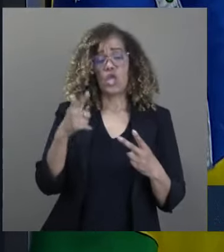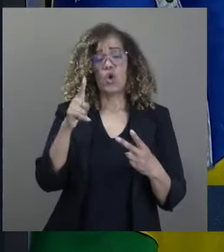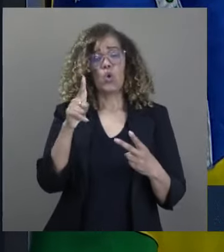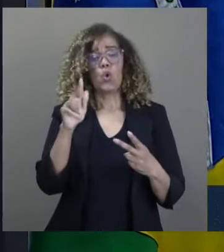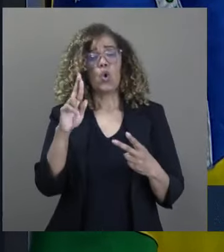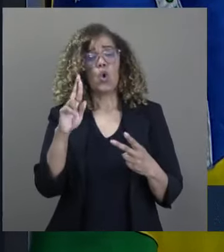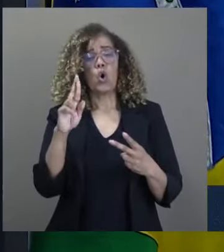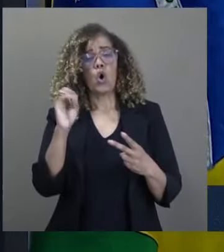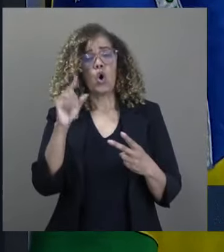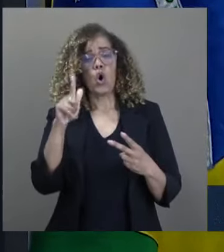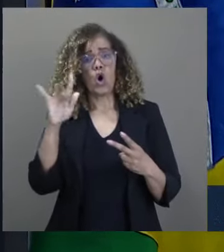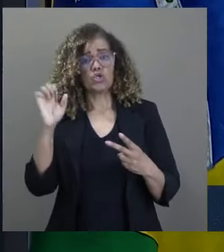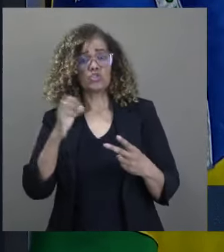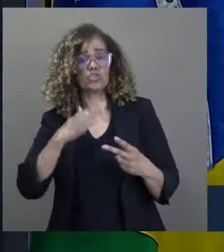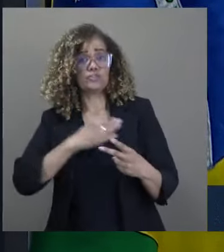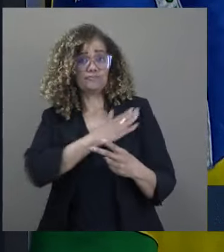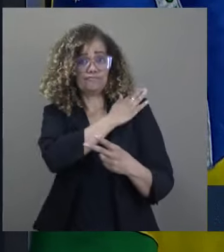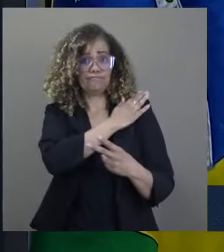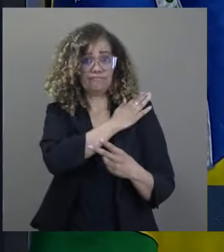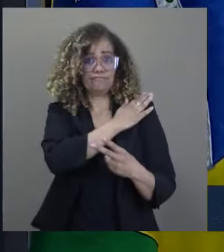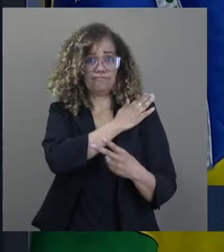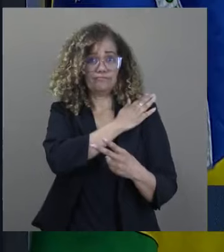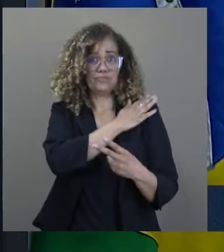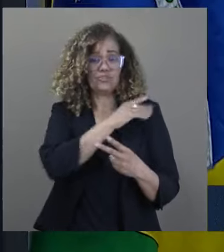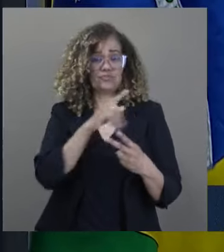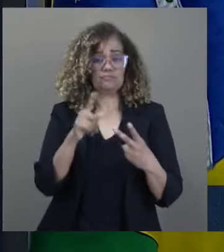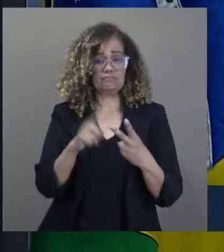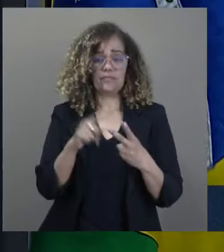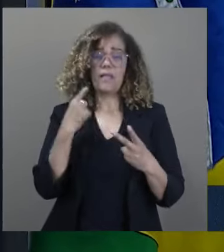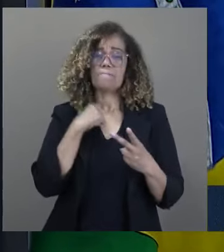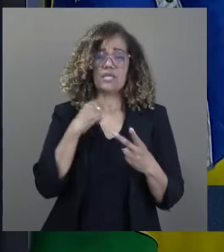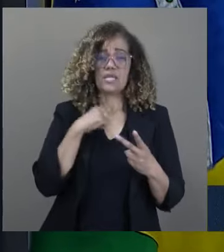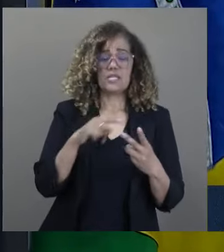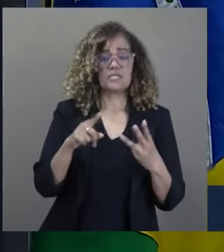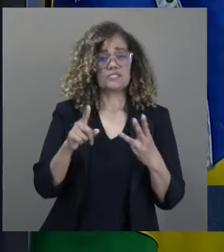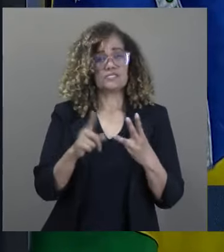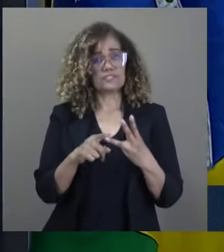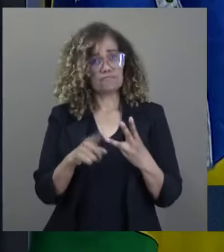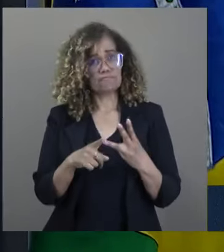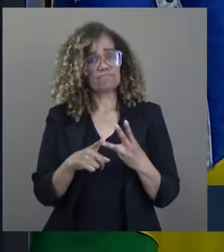Dias, um subtenente lá em Minas Gerais.